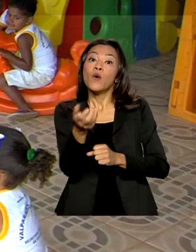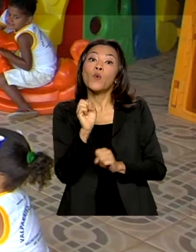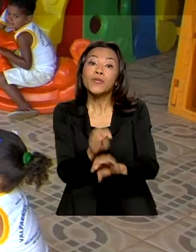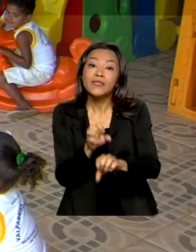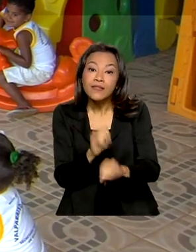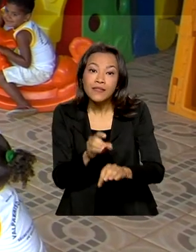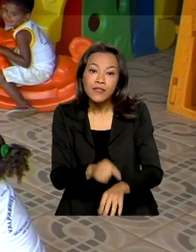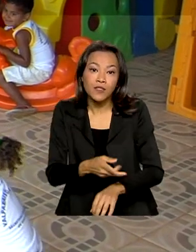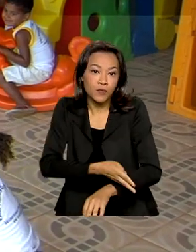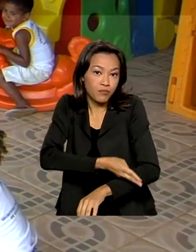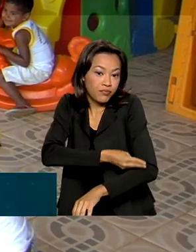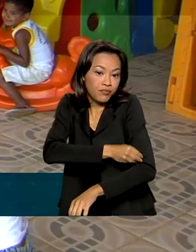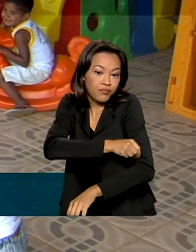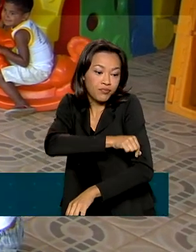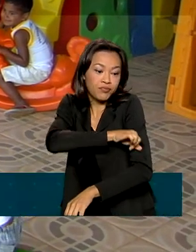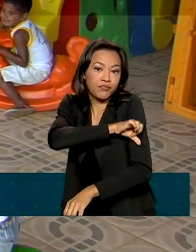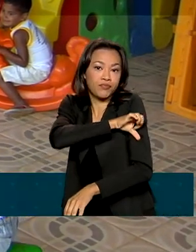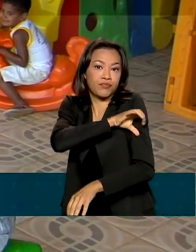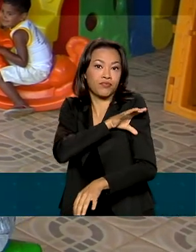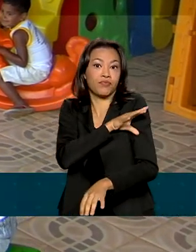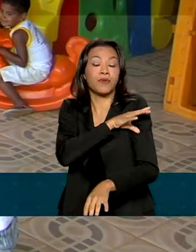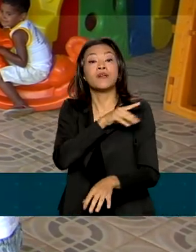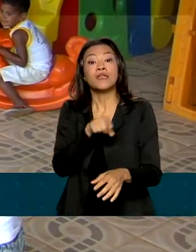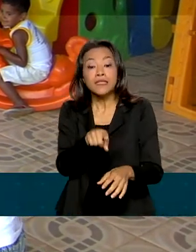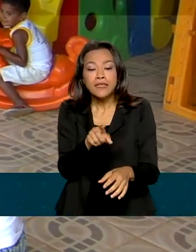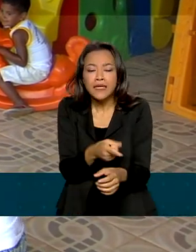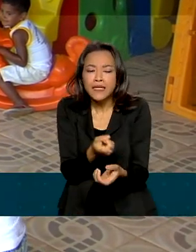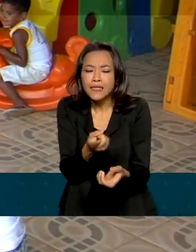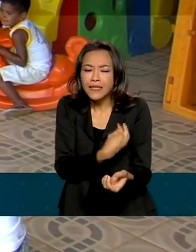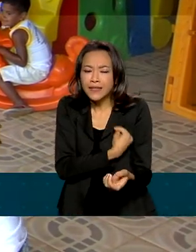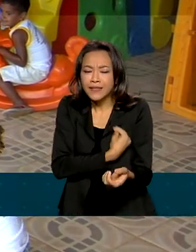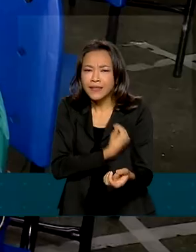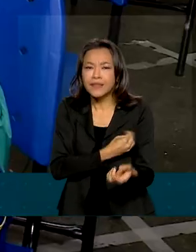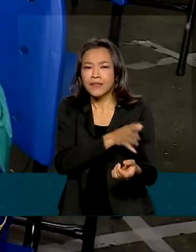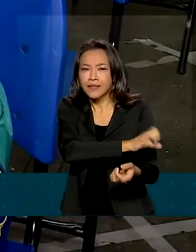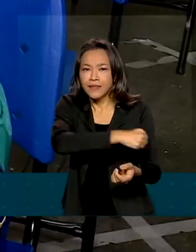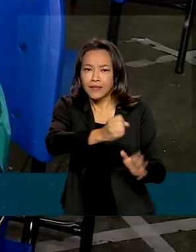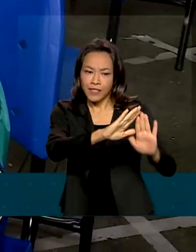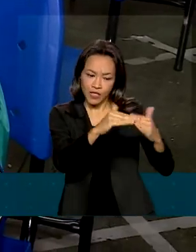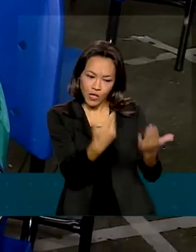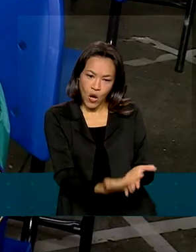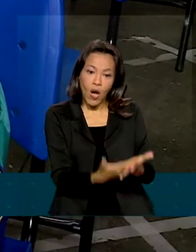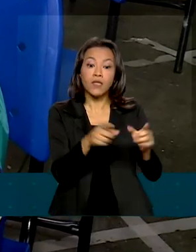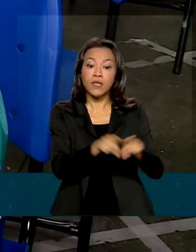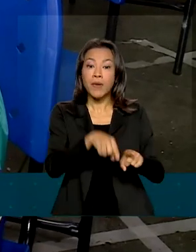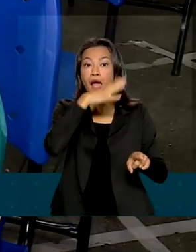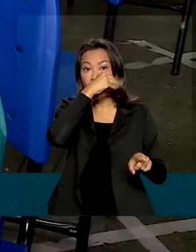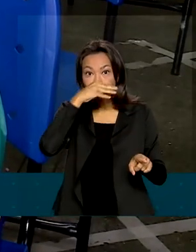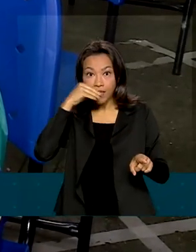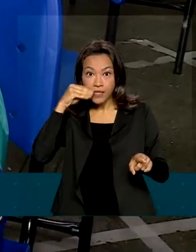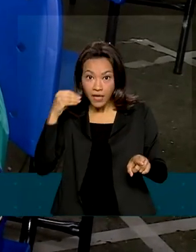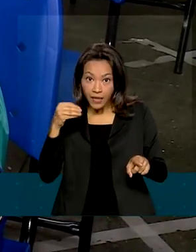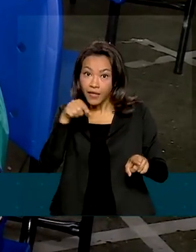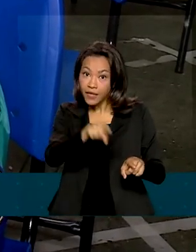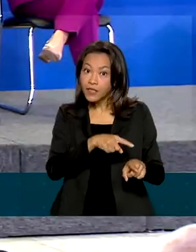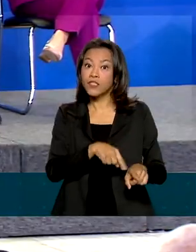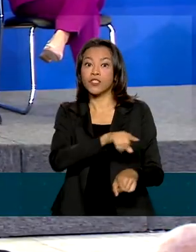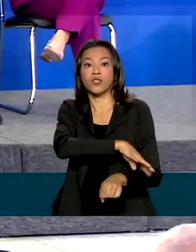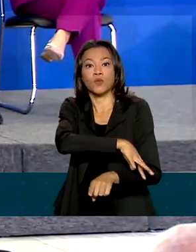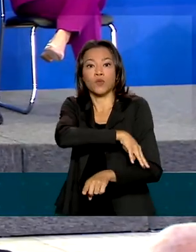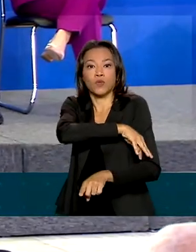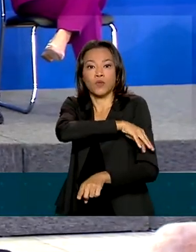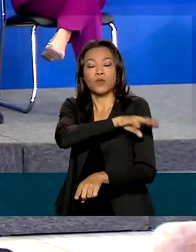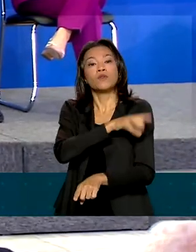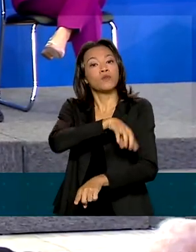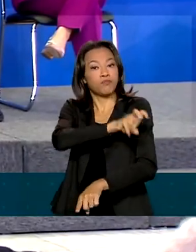compreende o ensino de crianças desde os primeiros anos de vida na creche até os adolescentes do último ano do ensino médio.